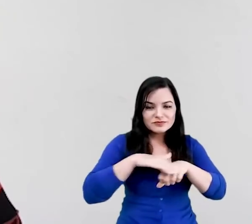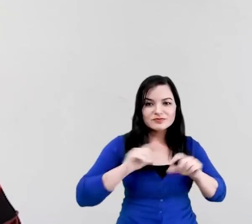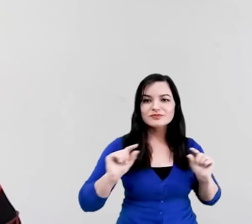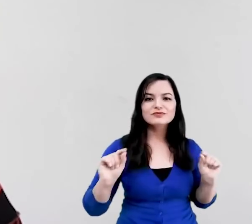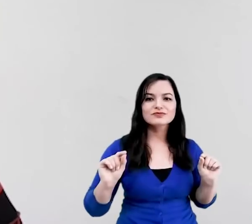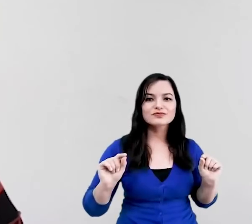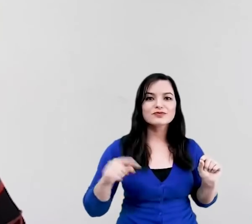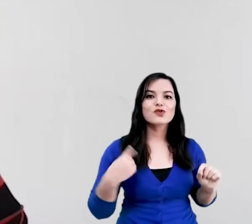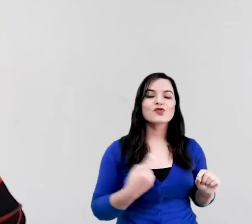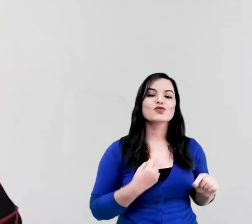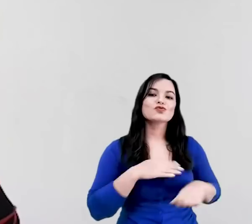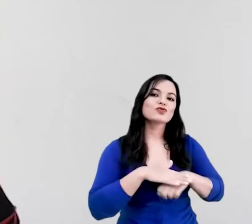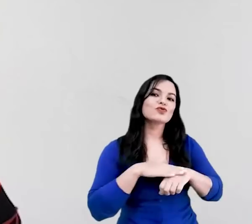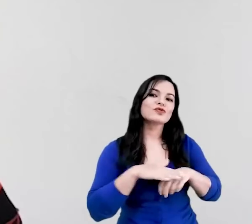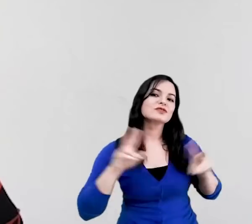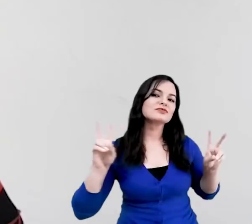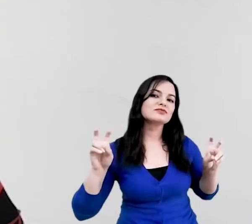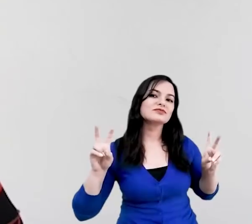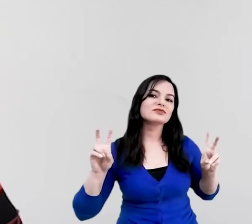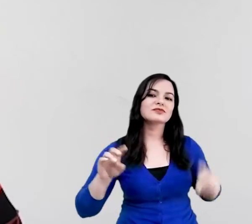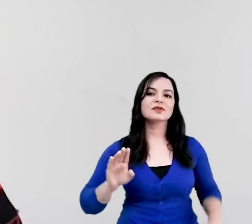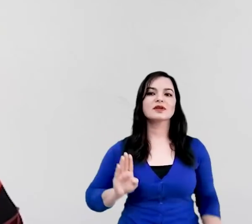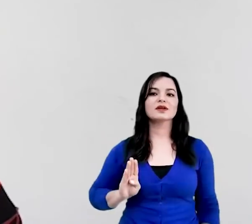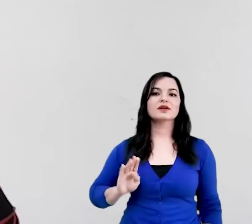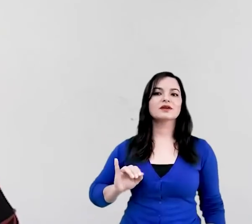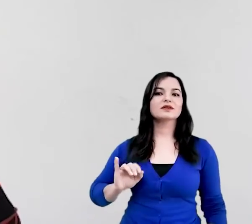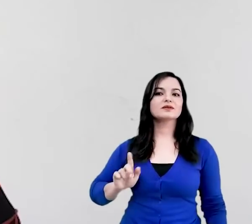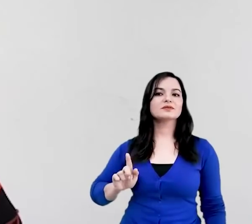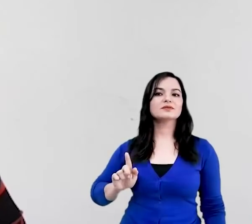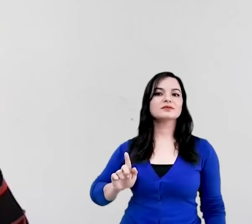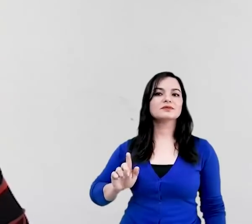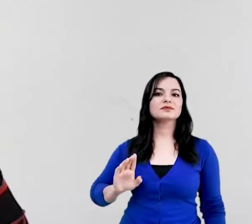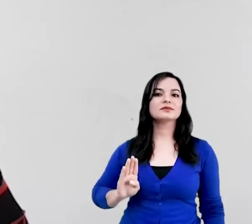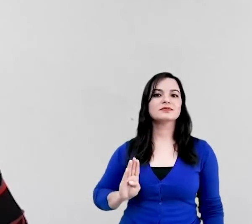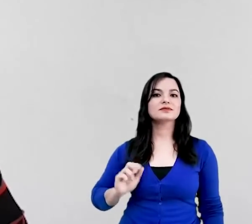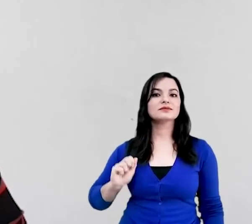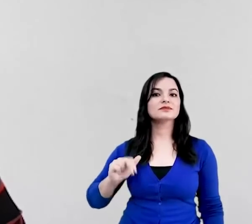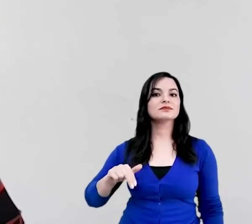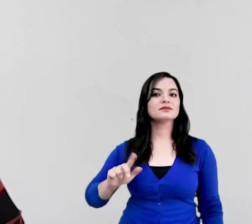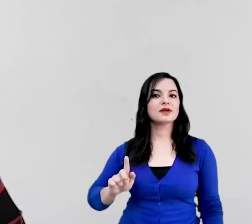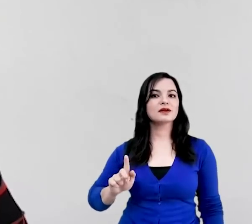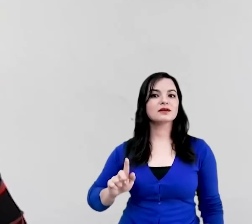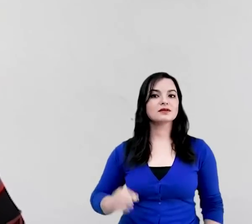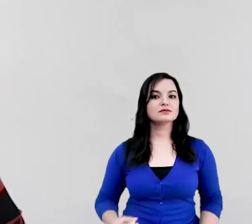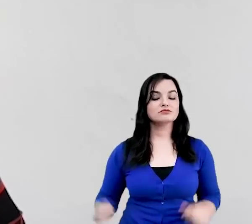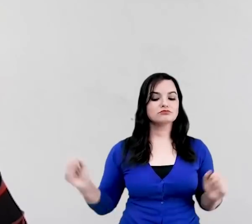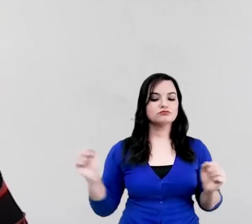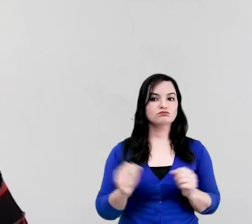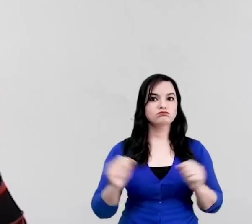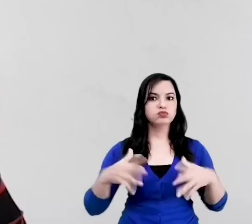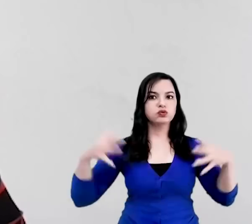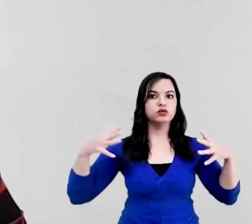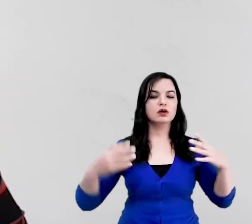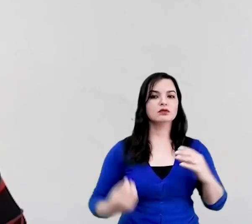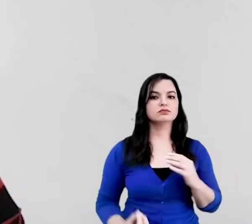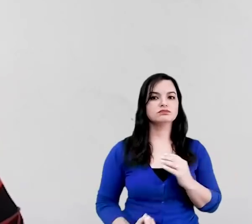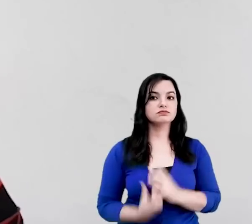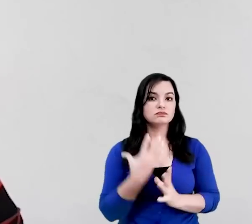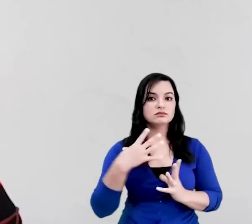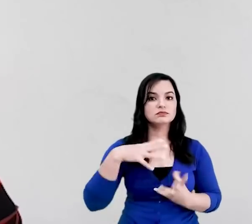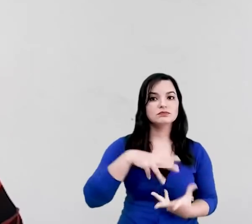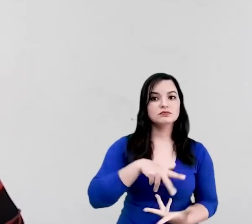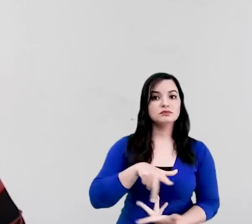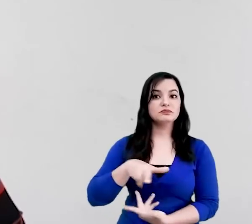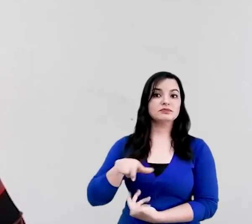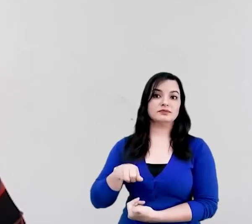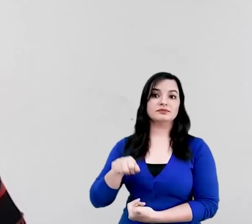o Big Bang, aquela grande explosão que deu origem ao planeta Terra e aos demais